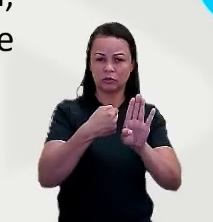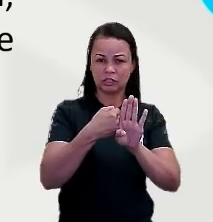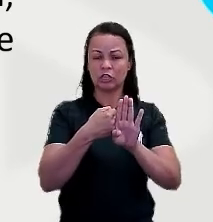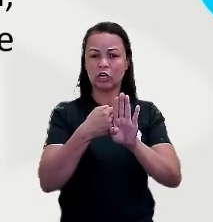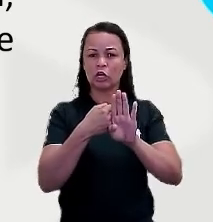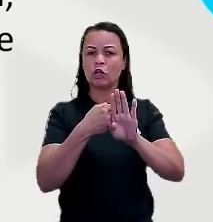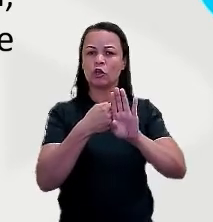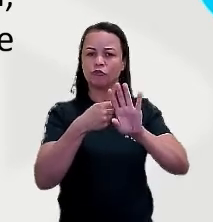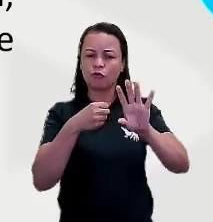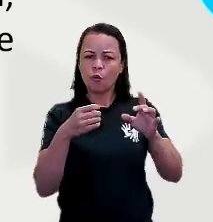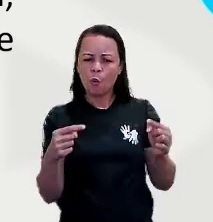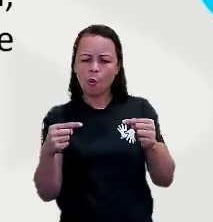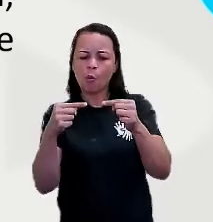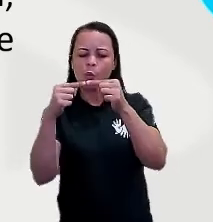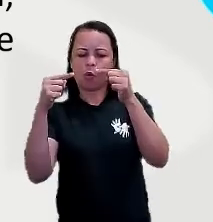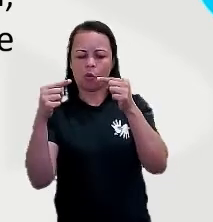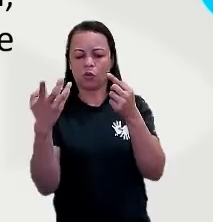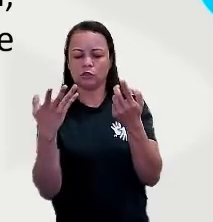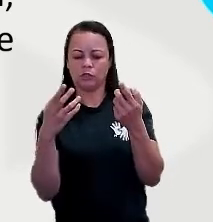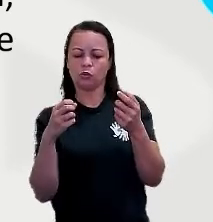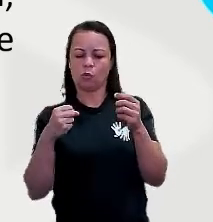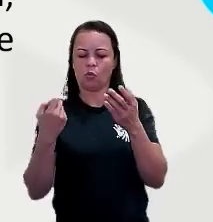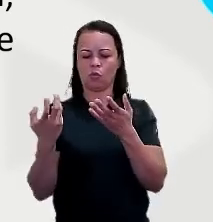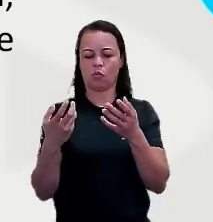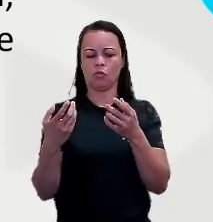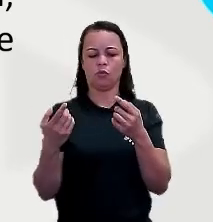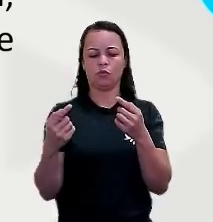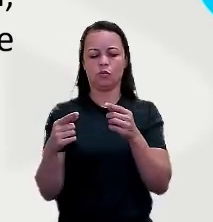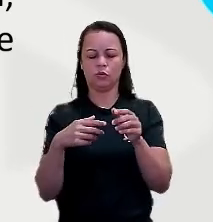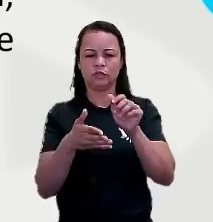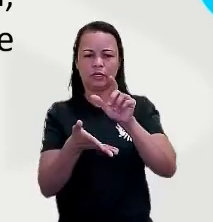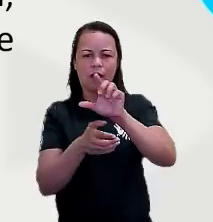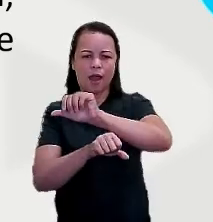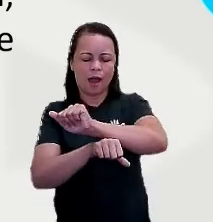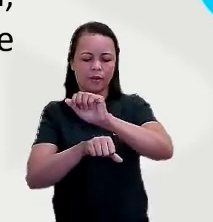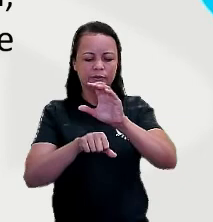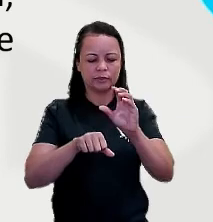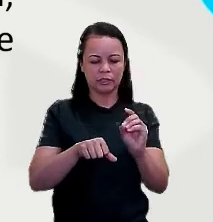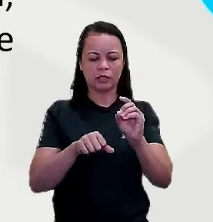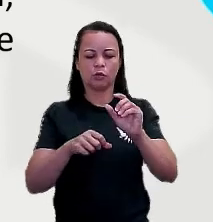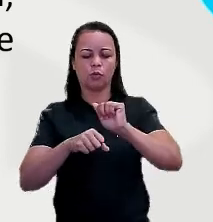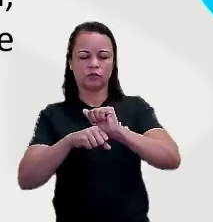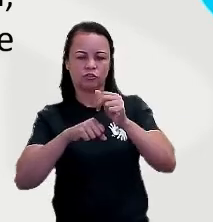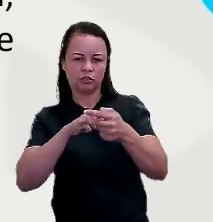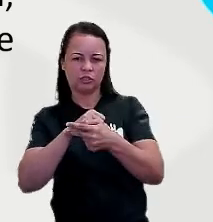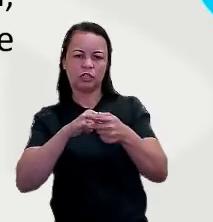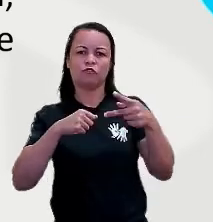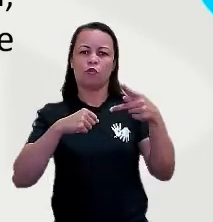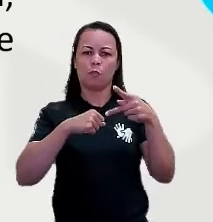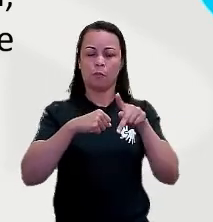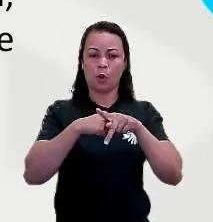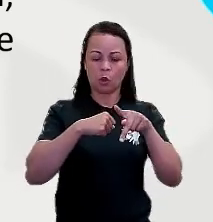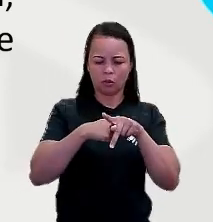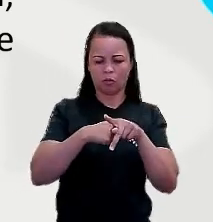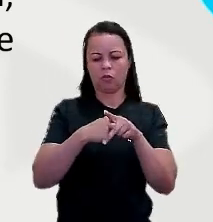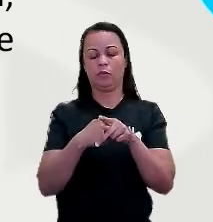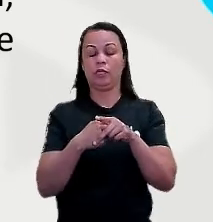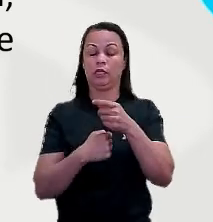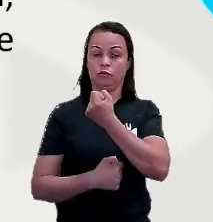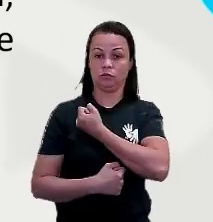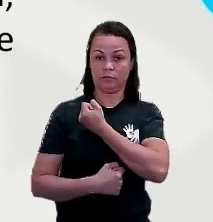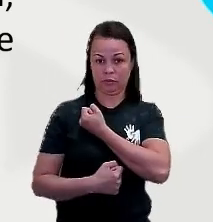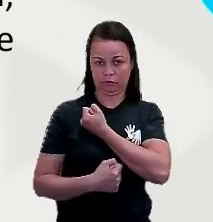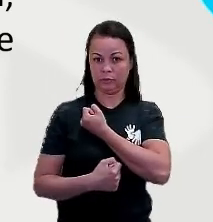artigos, adjetivos, pronomes e numerais. Então, a regra geral é a seguinte: o adjetivo e as